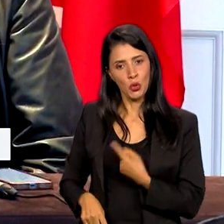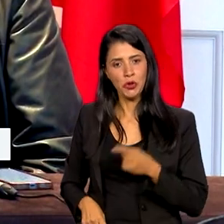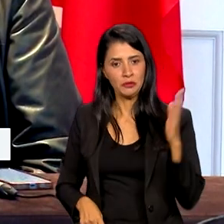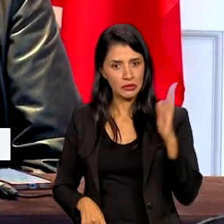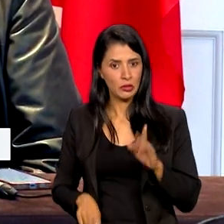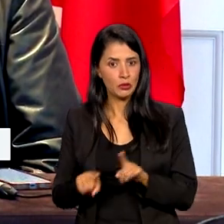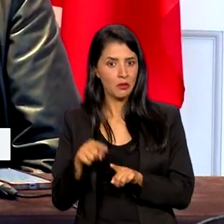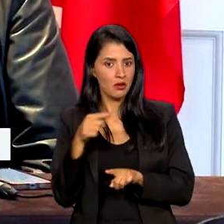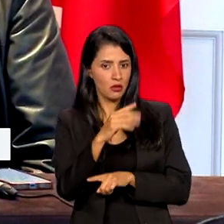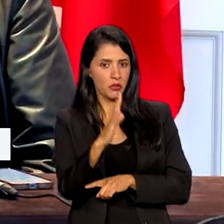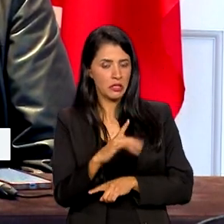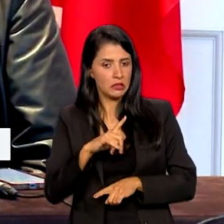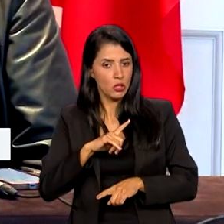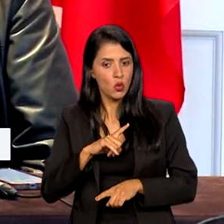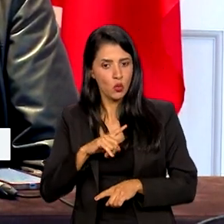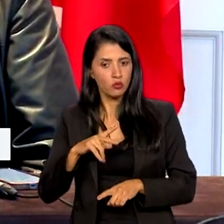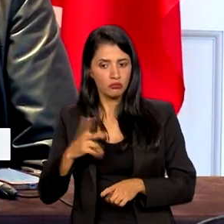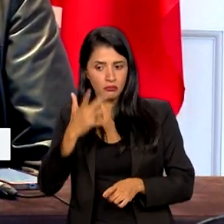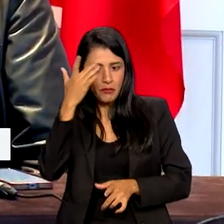portugueses que lá estão. Então,